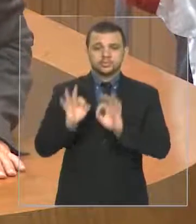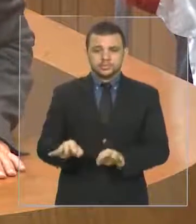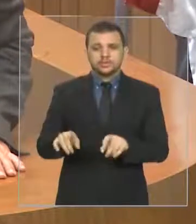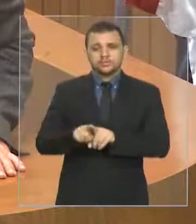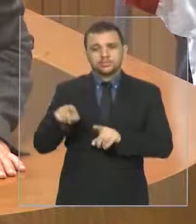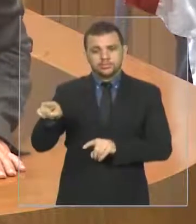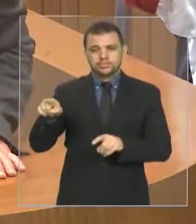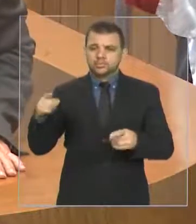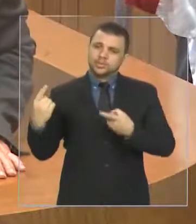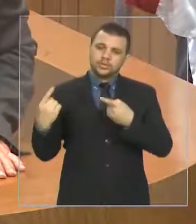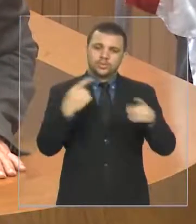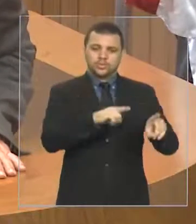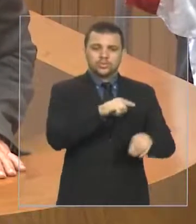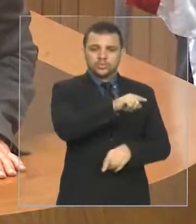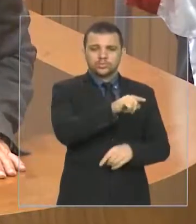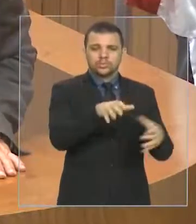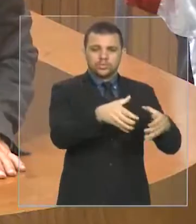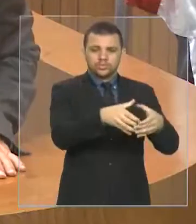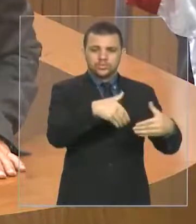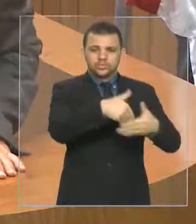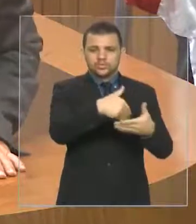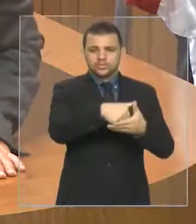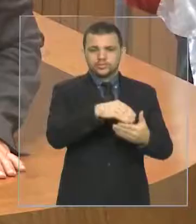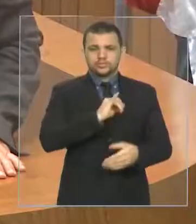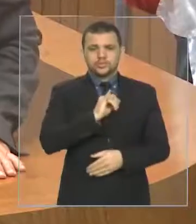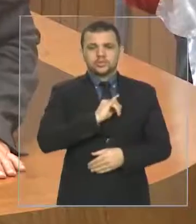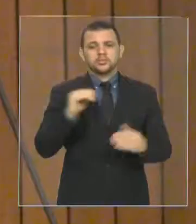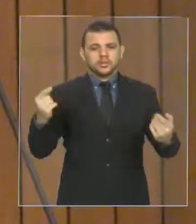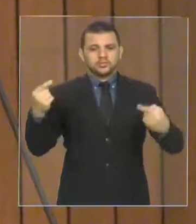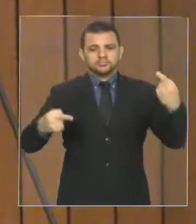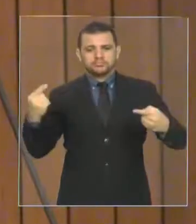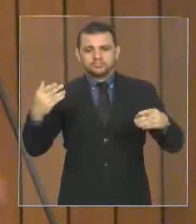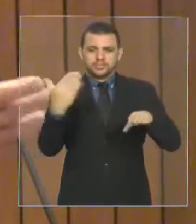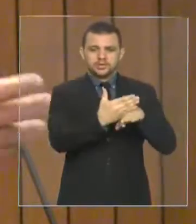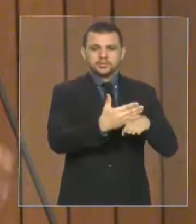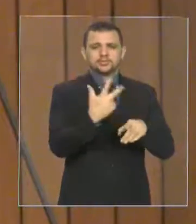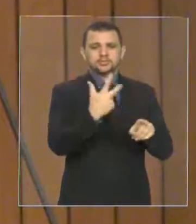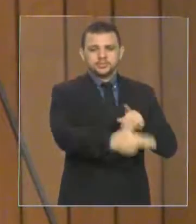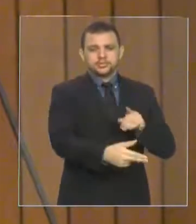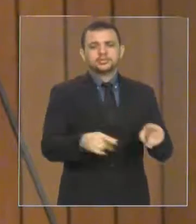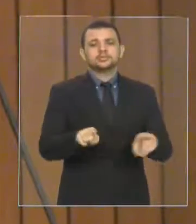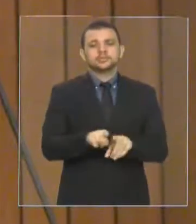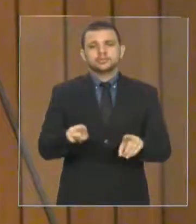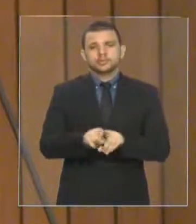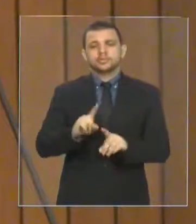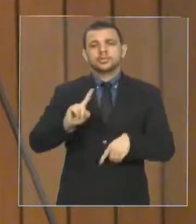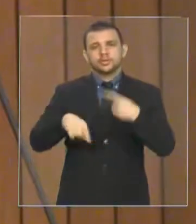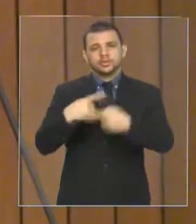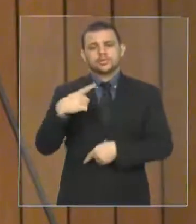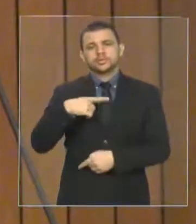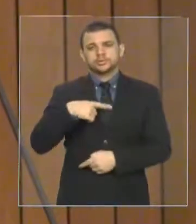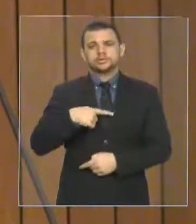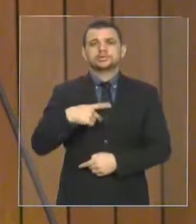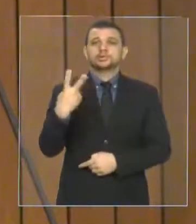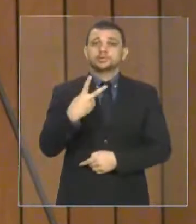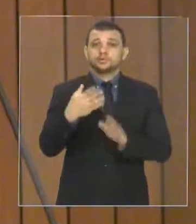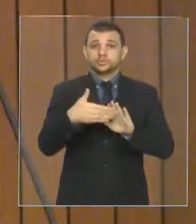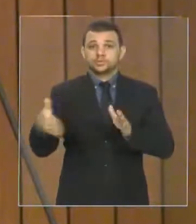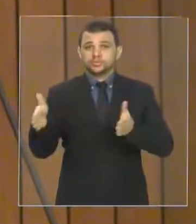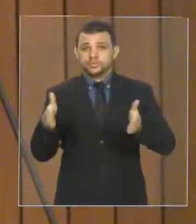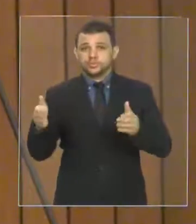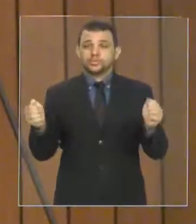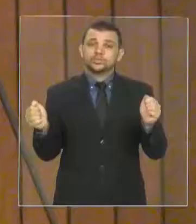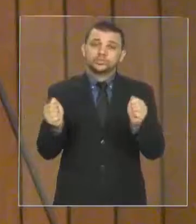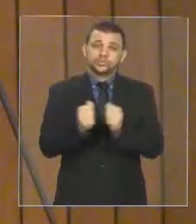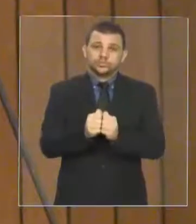Aço lá em Imperatriz e conseguindo uma vitória lá, decidindo o segundo turno com o Sampaio Corrêa